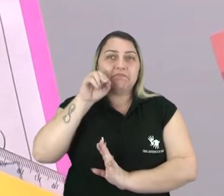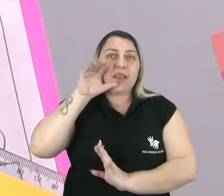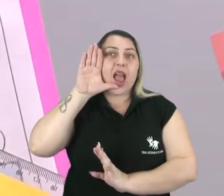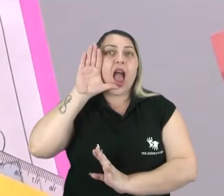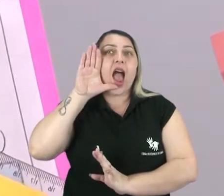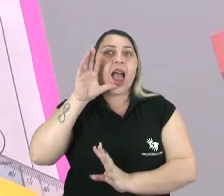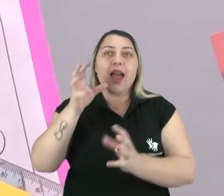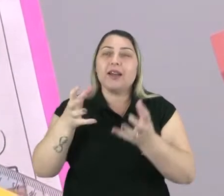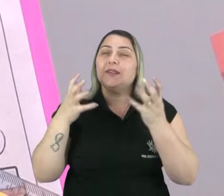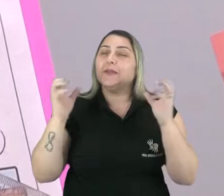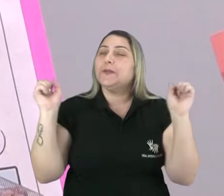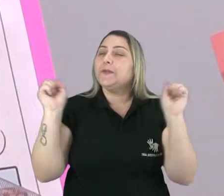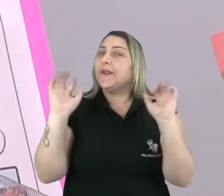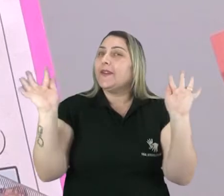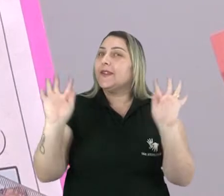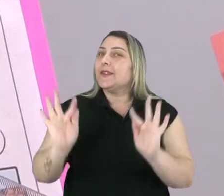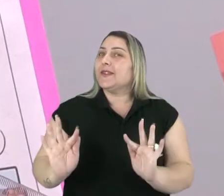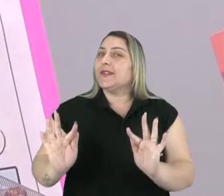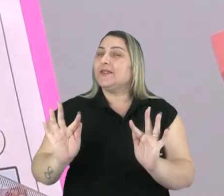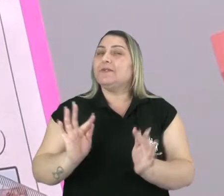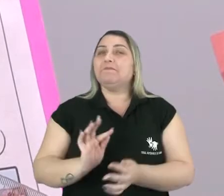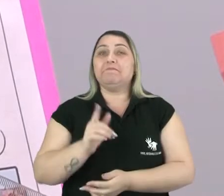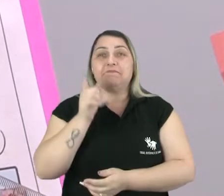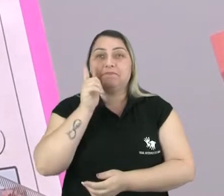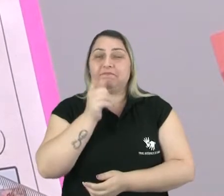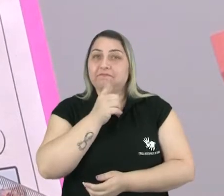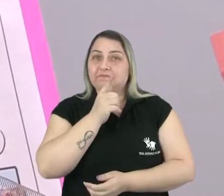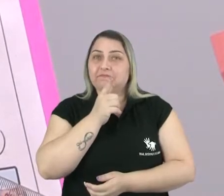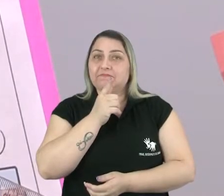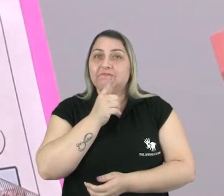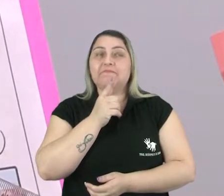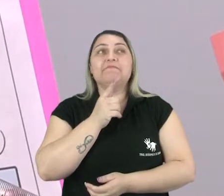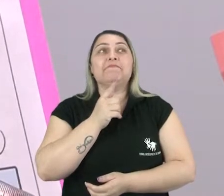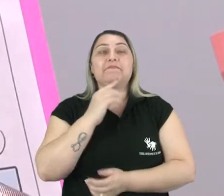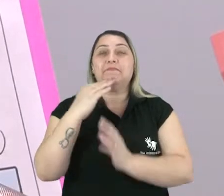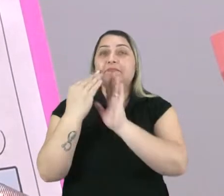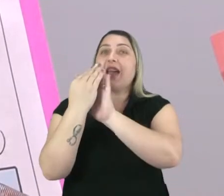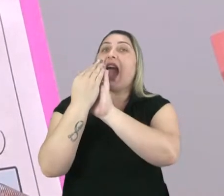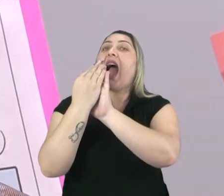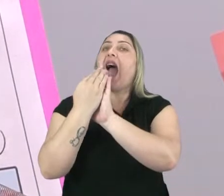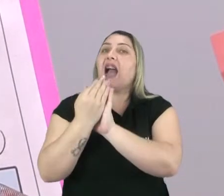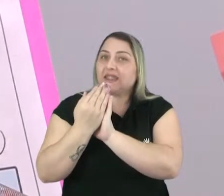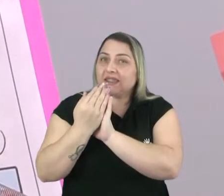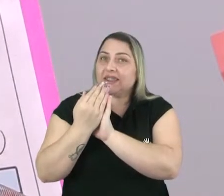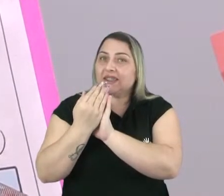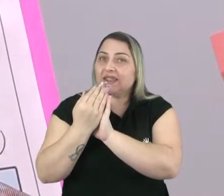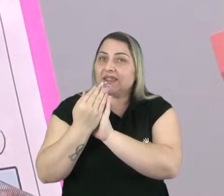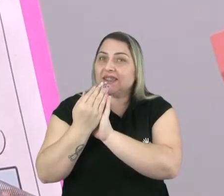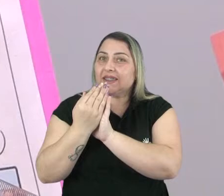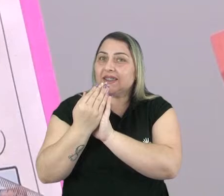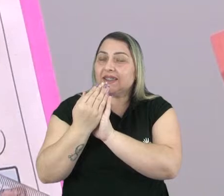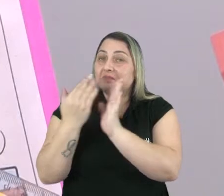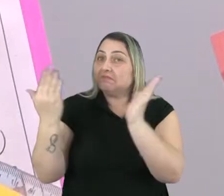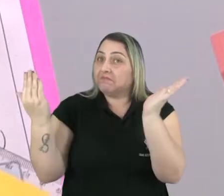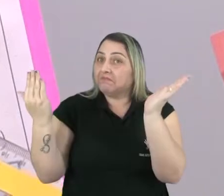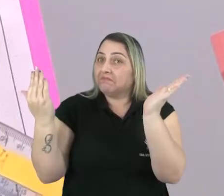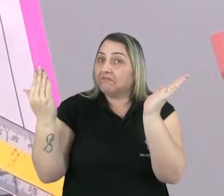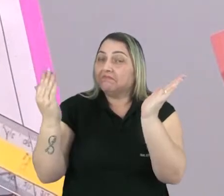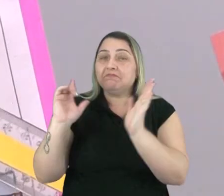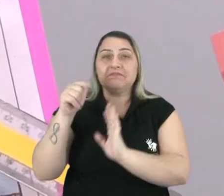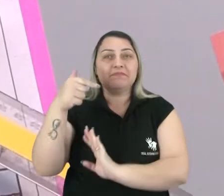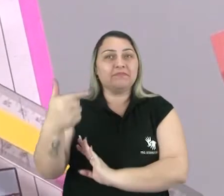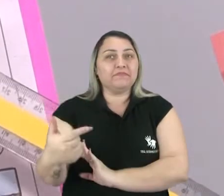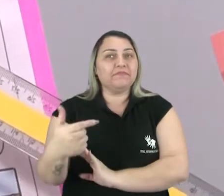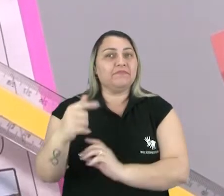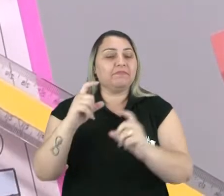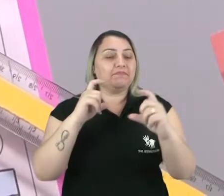está muito feliz. Será que ele vai dar a primeira mordida? Será? Vamos para o próximo